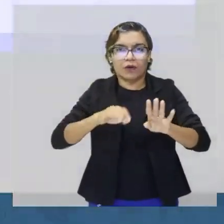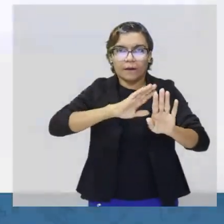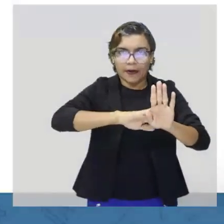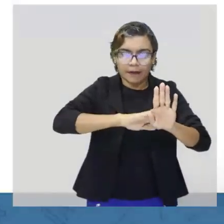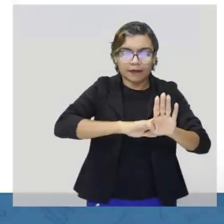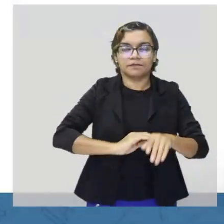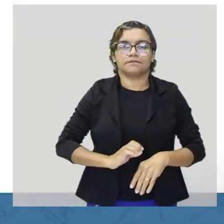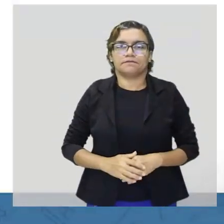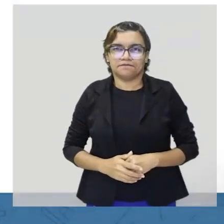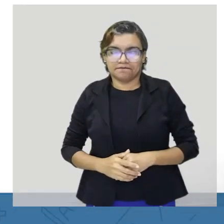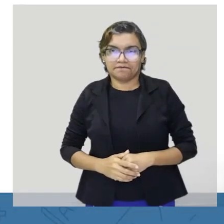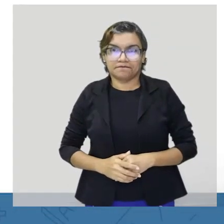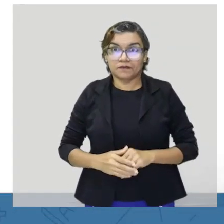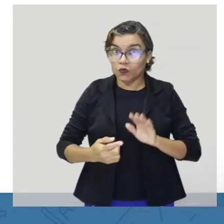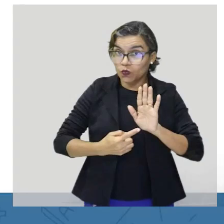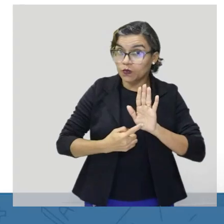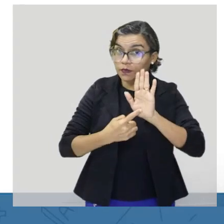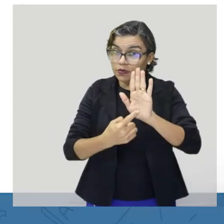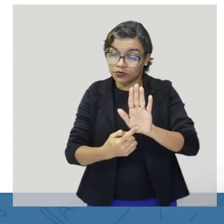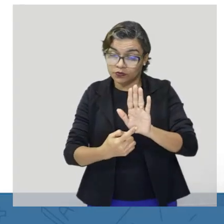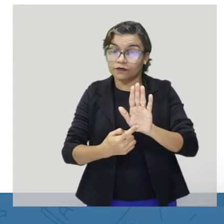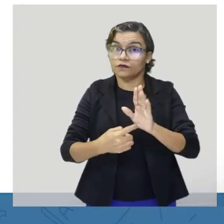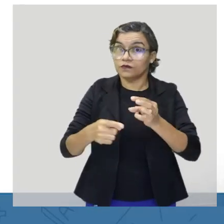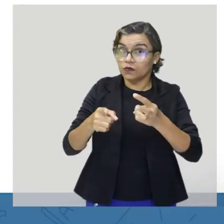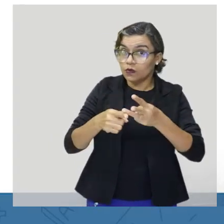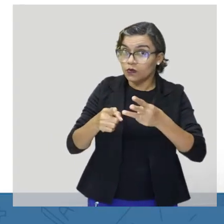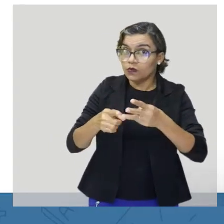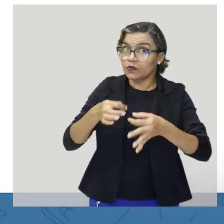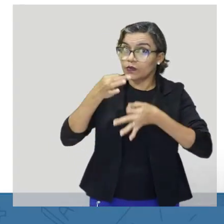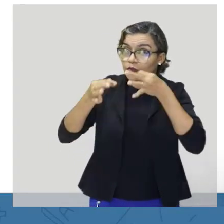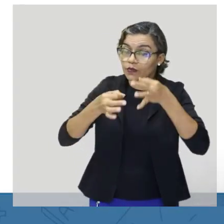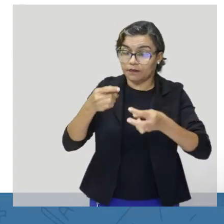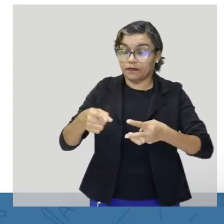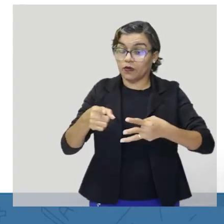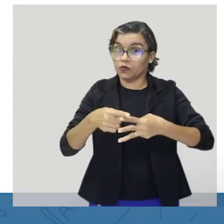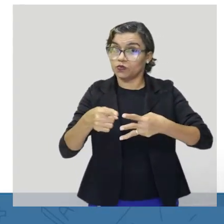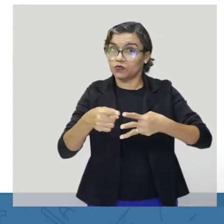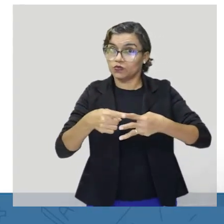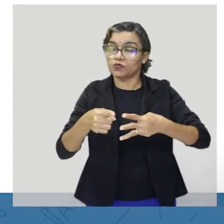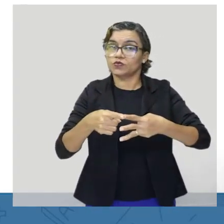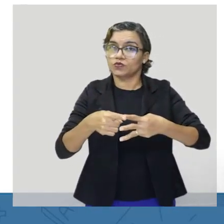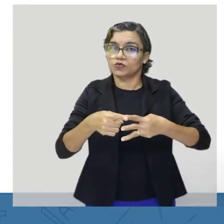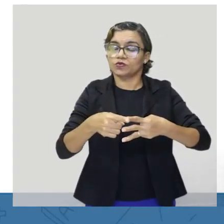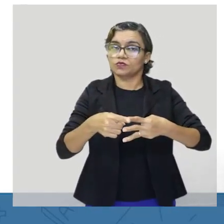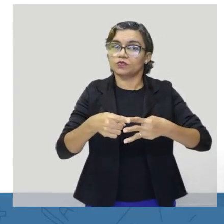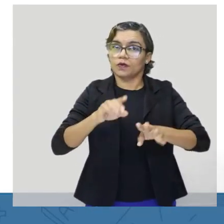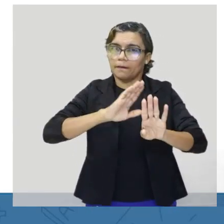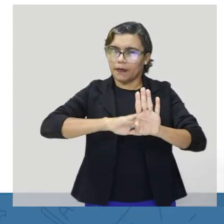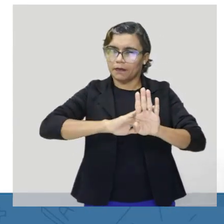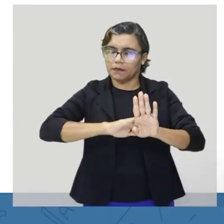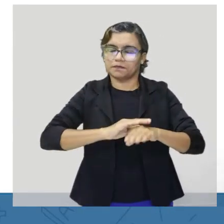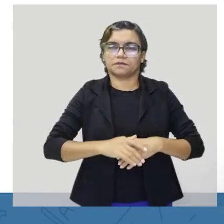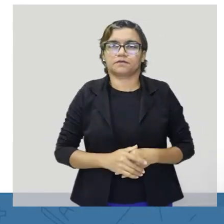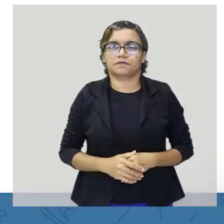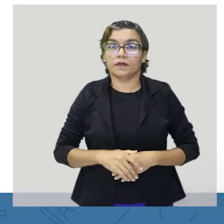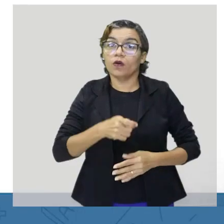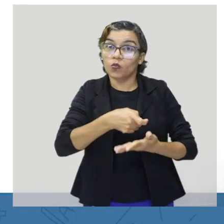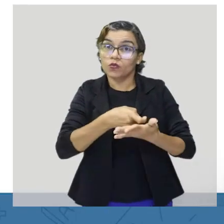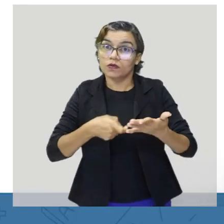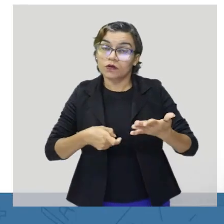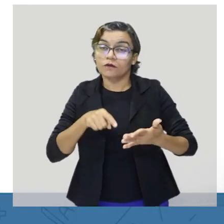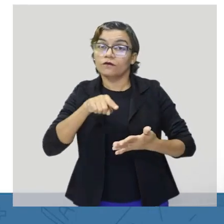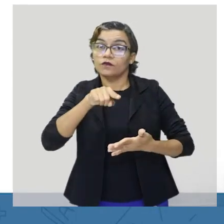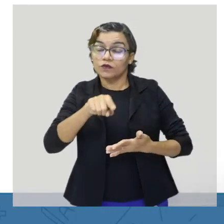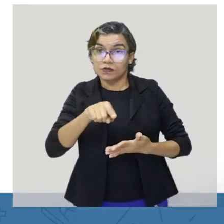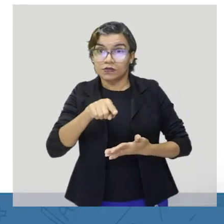subjetivo, o expositivo e o argumentativo. O primeiro tipo, a dissertação subjetiva, é um texto em que você vai